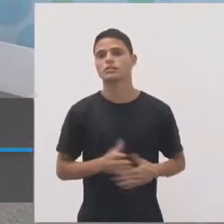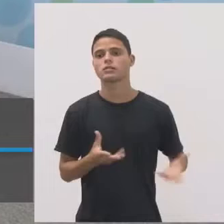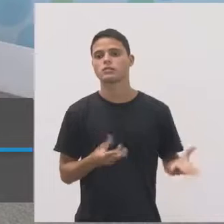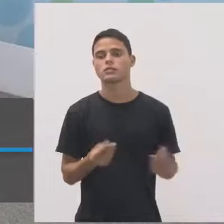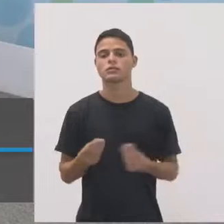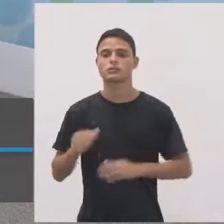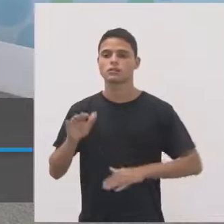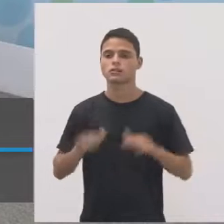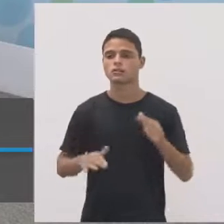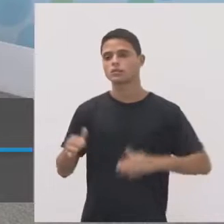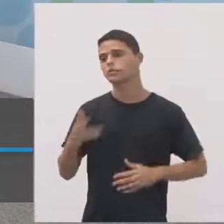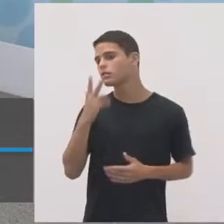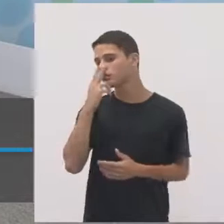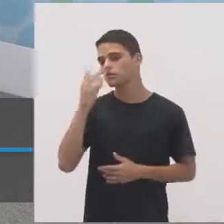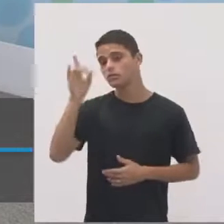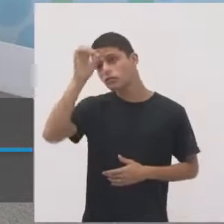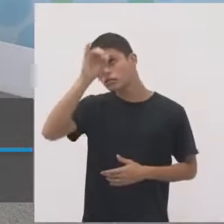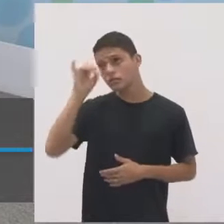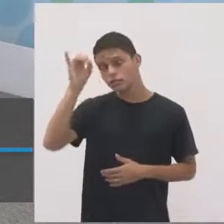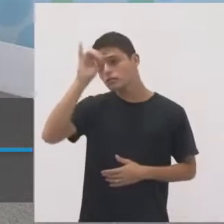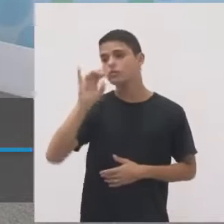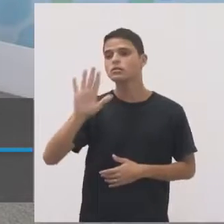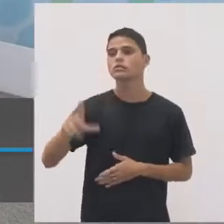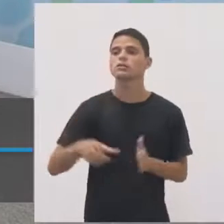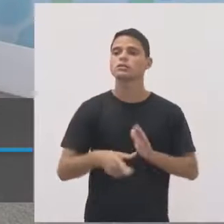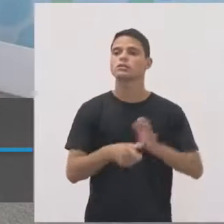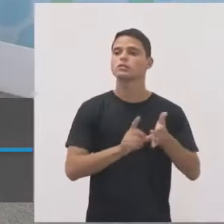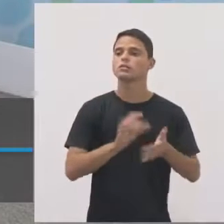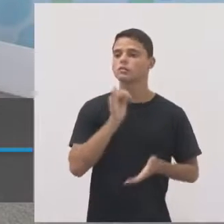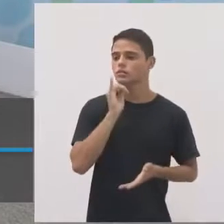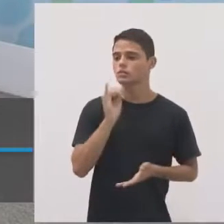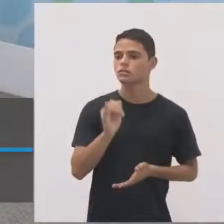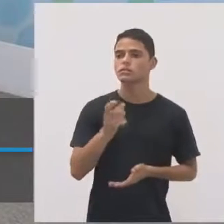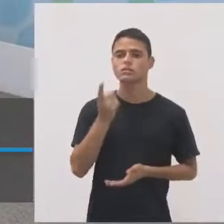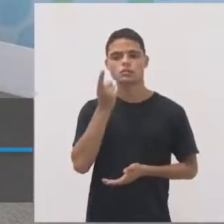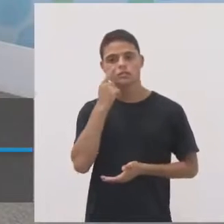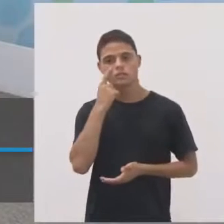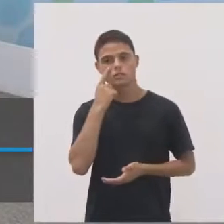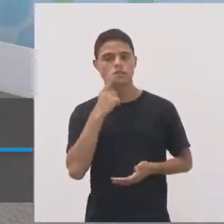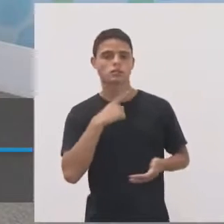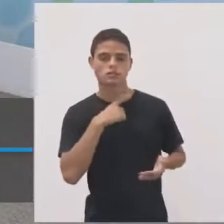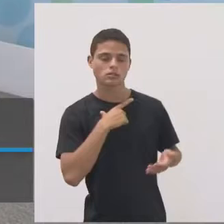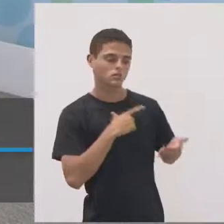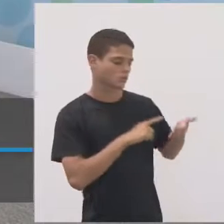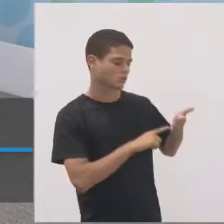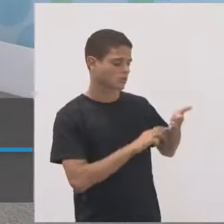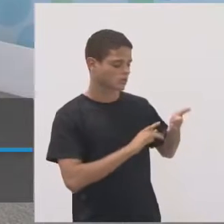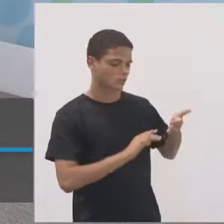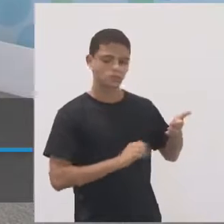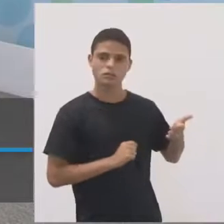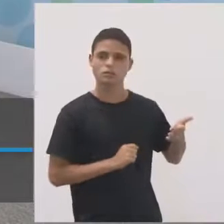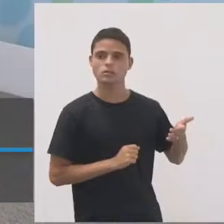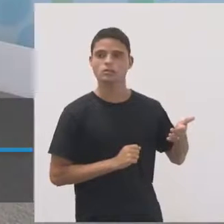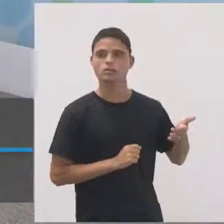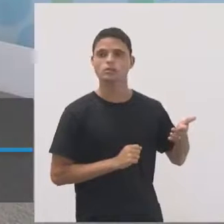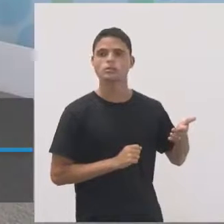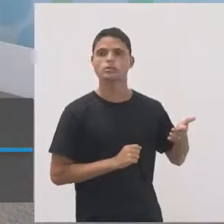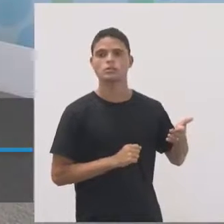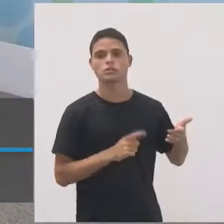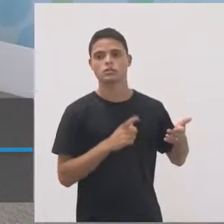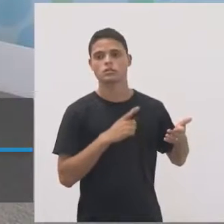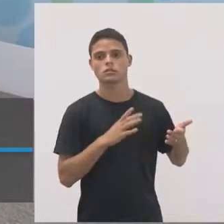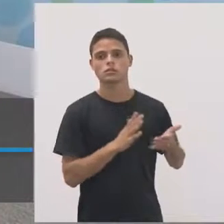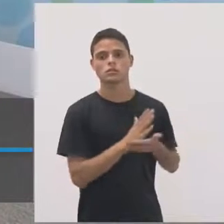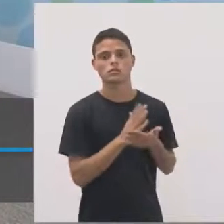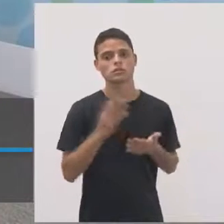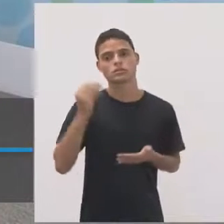vezes parece bobo, mas é bom antes de você acionar, você ver se ele tá com bateria, né? Não tem Sim. esses testes antes? Porque